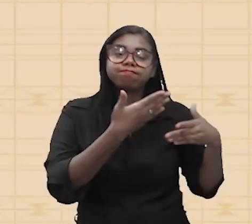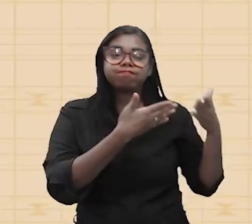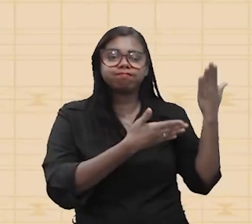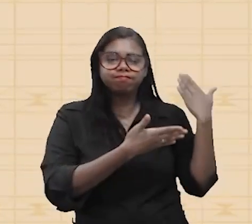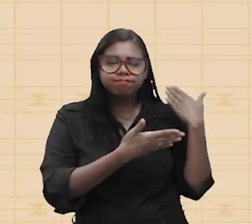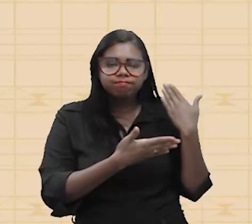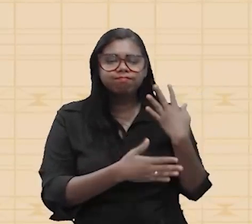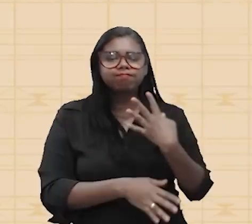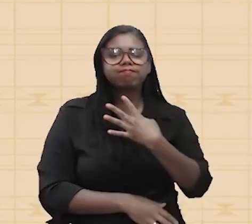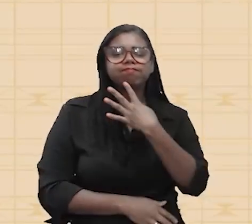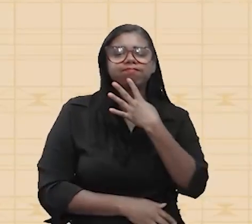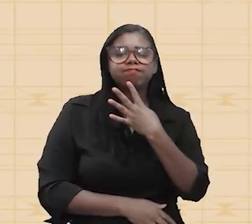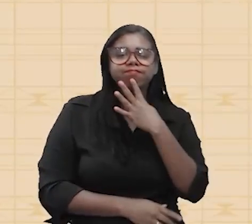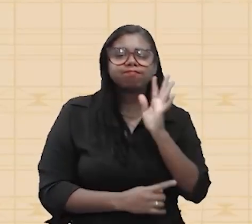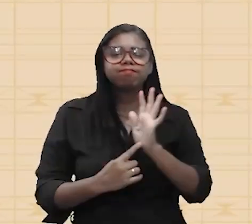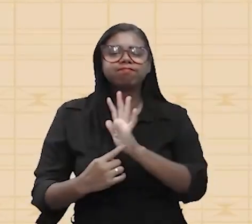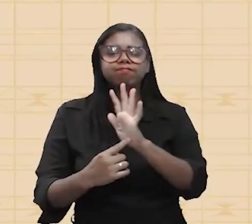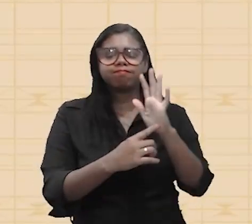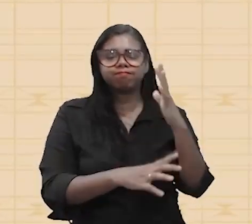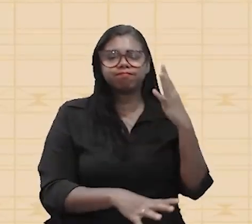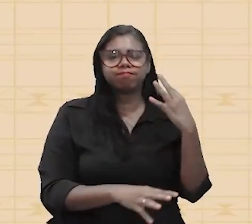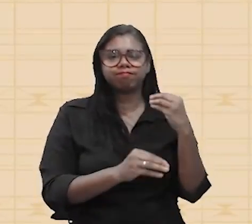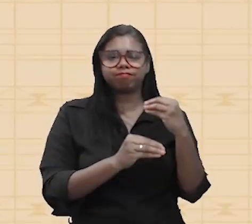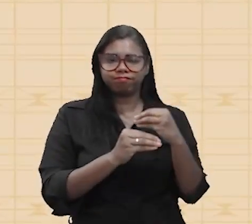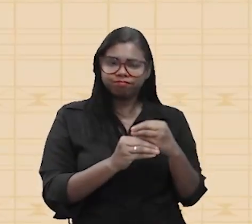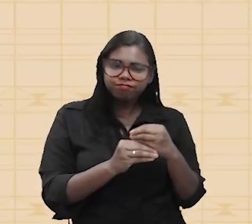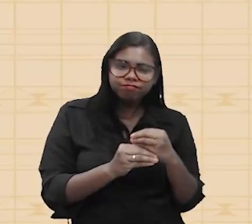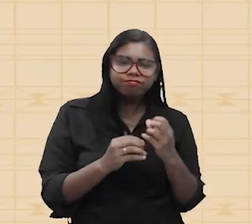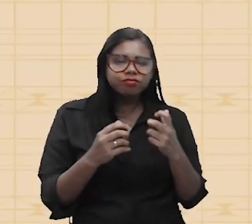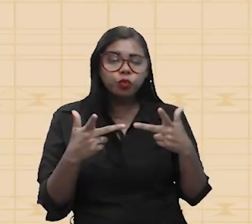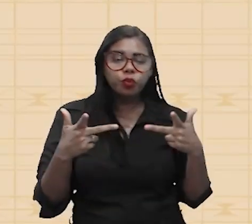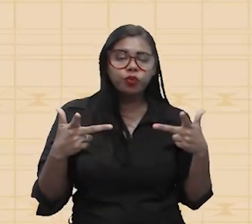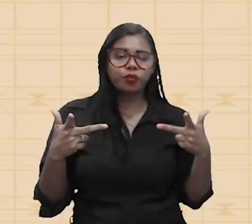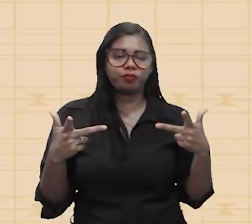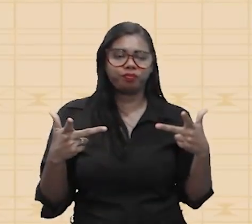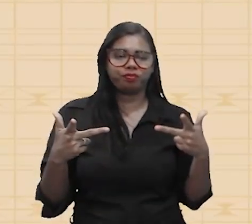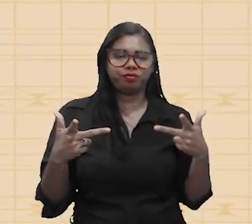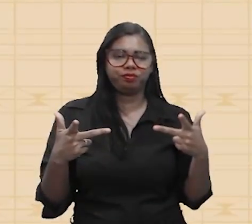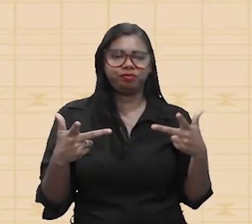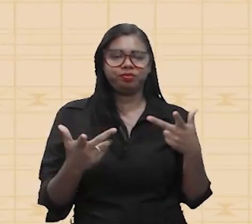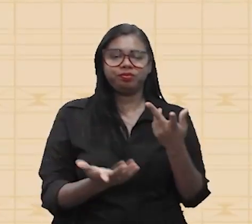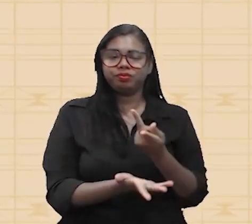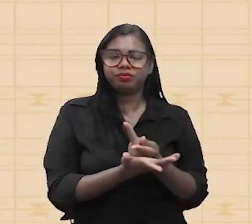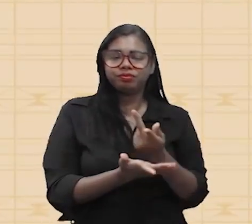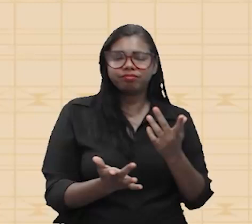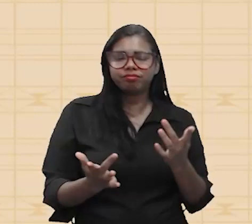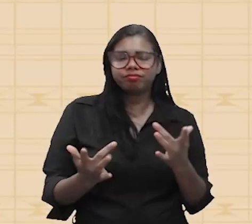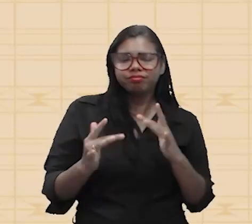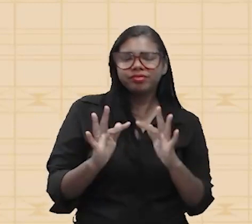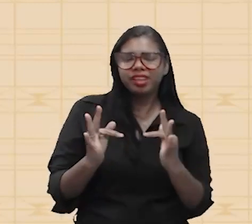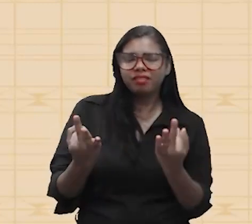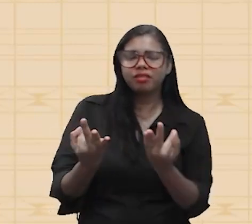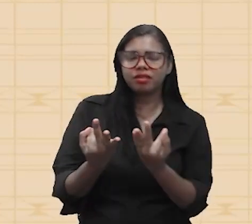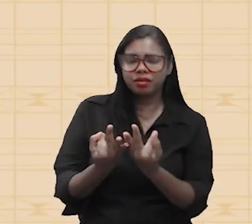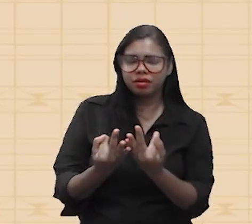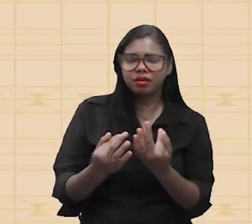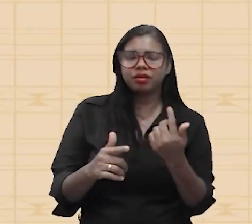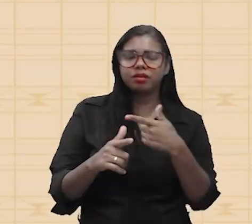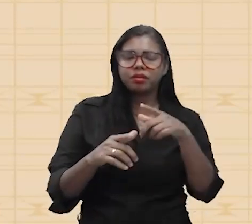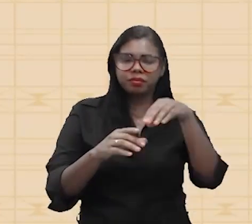conhecido por um incidente muito pessoal, muito íntimo lá na família dele, na relação dele com a